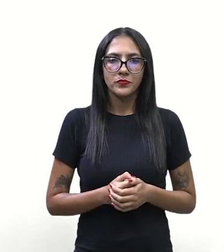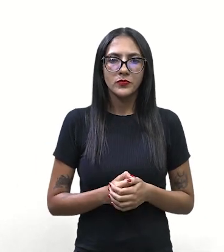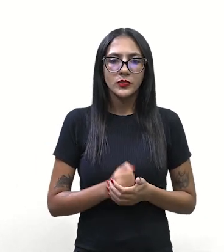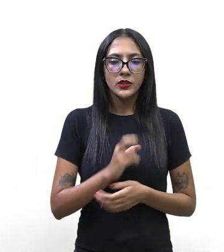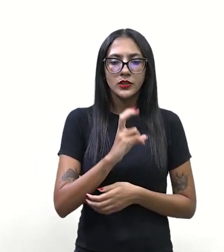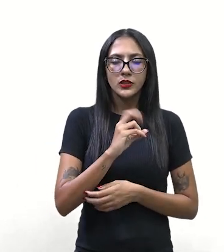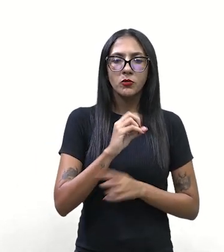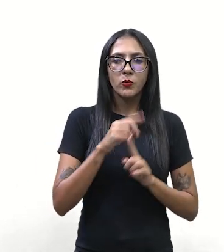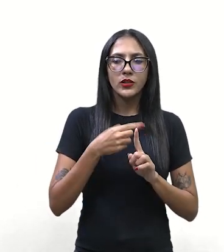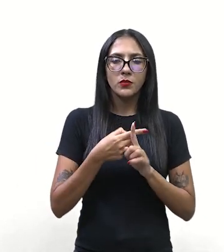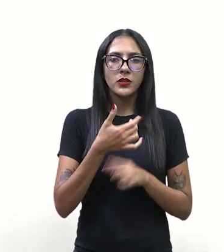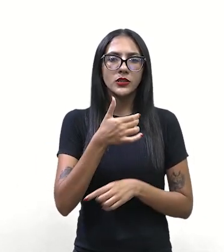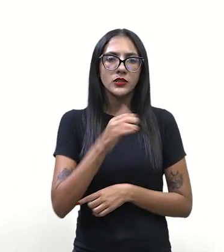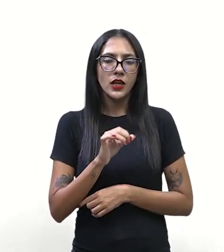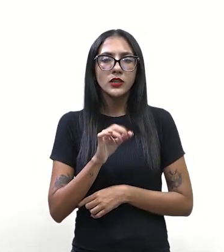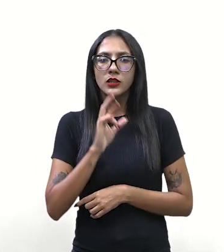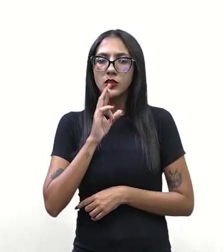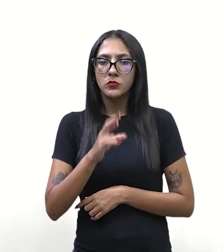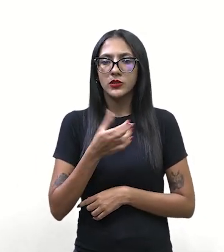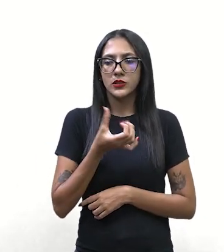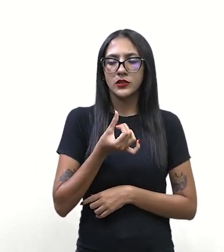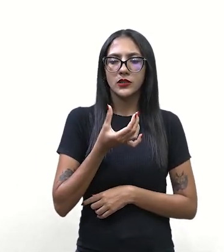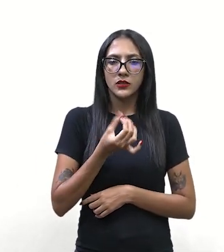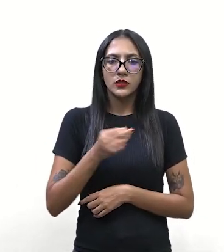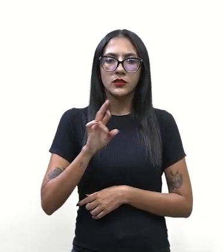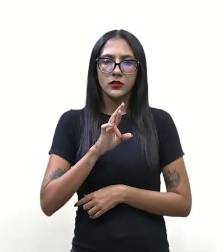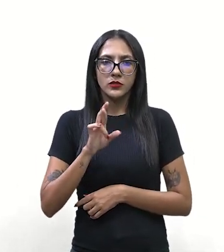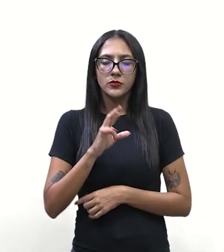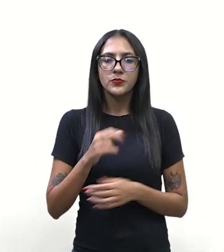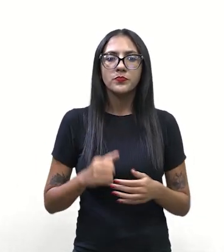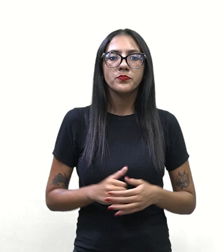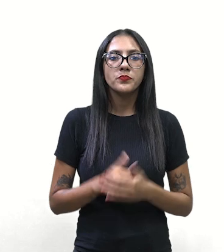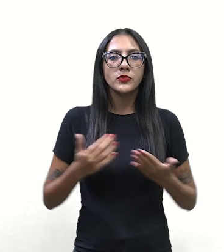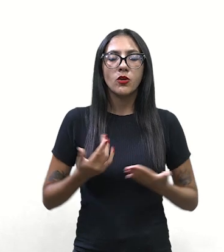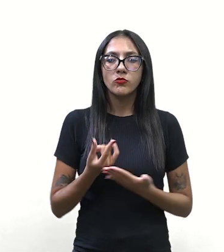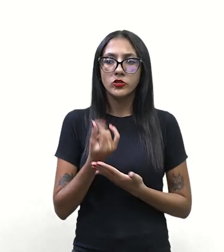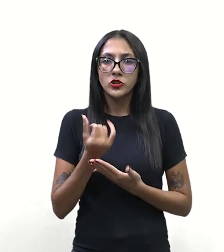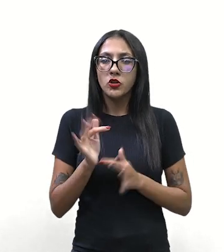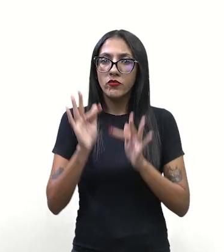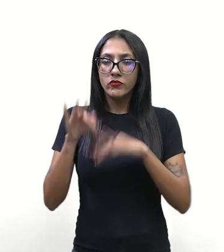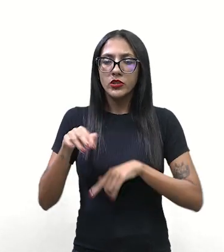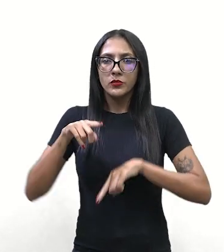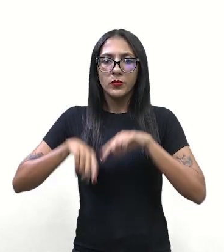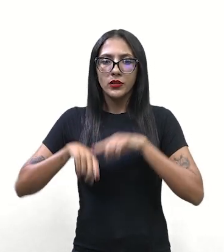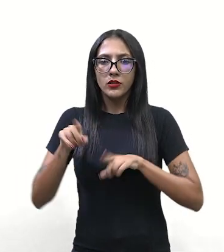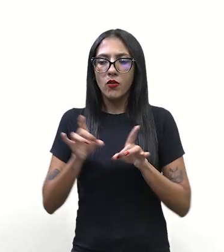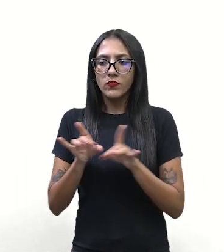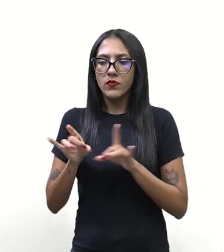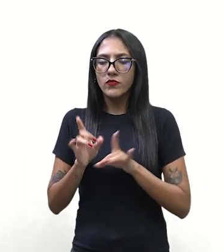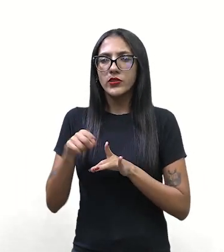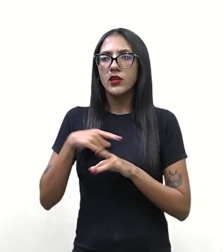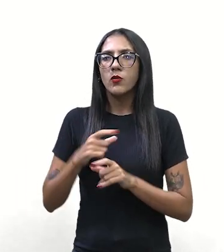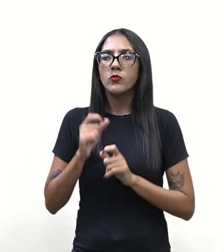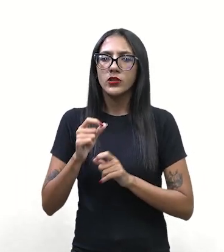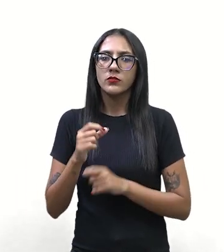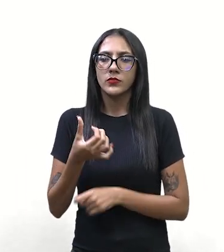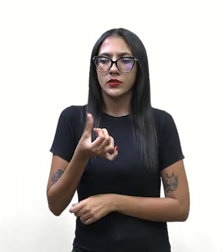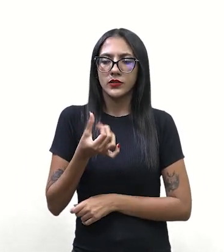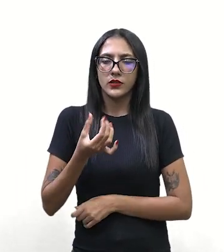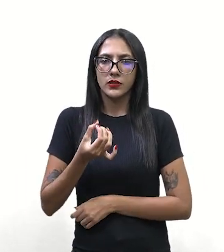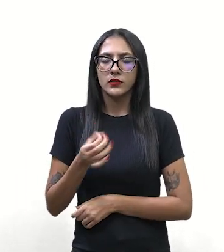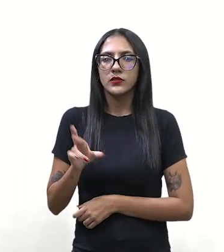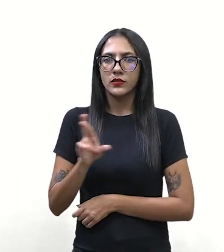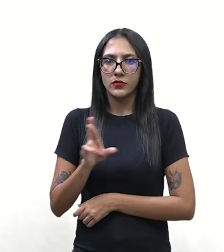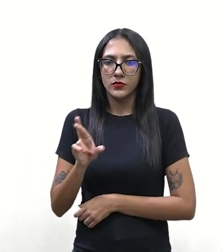igual a R$60. Então, o preço de venda desse produto, ele vai ser de